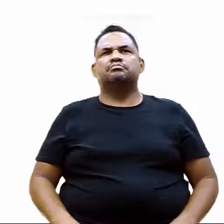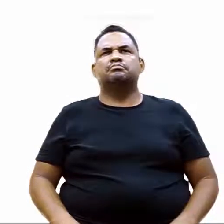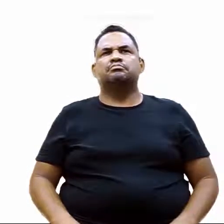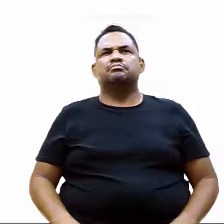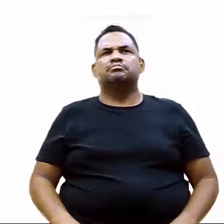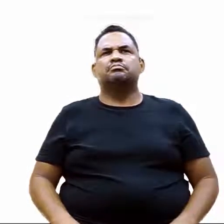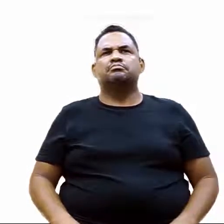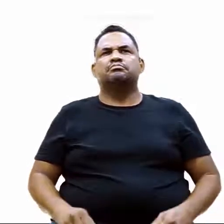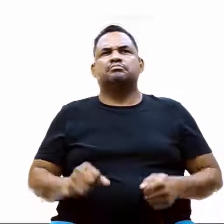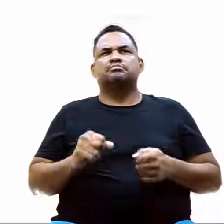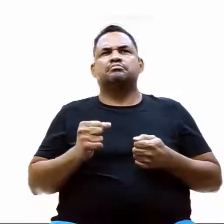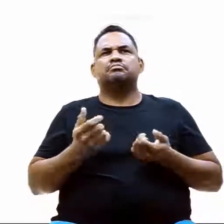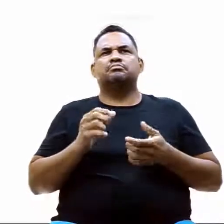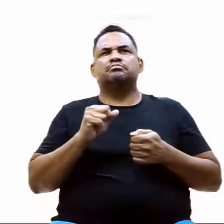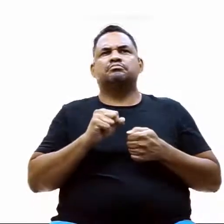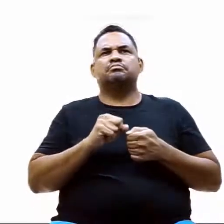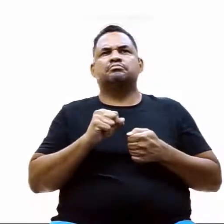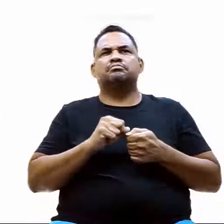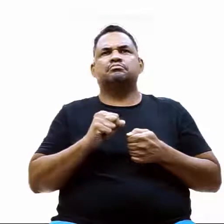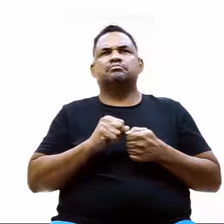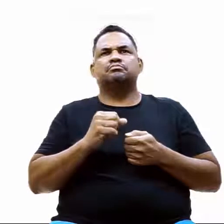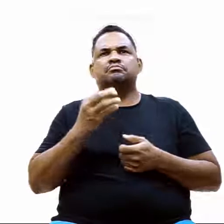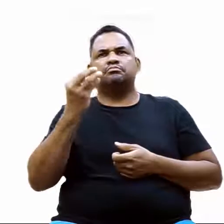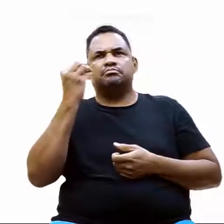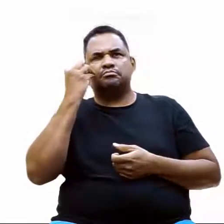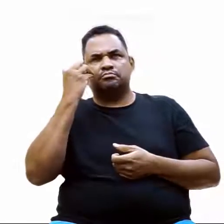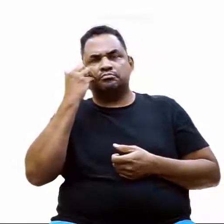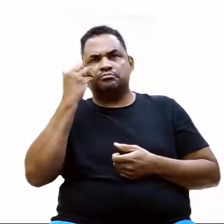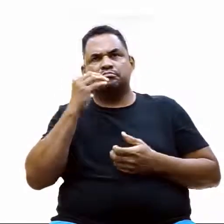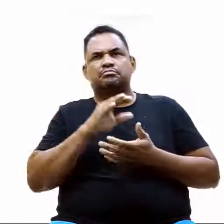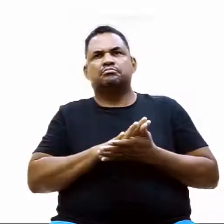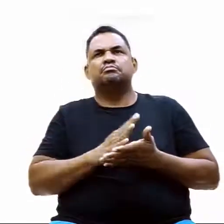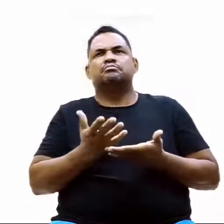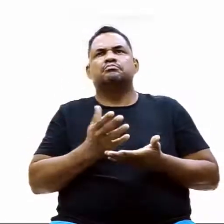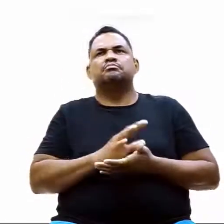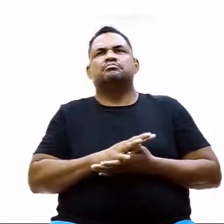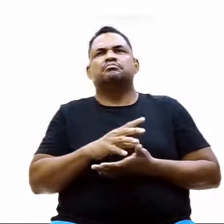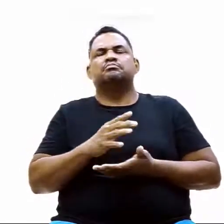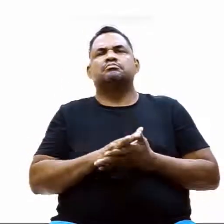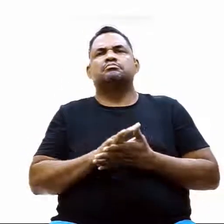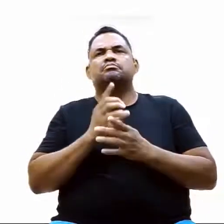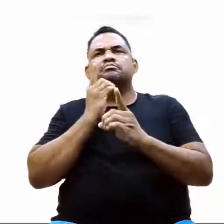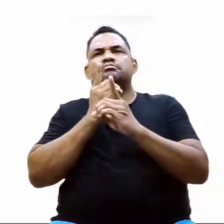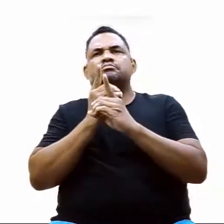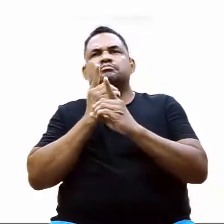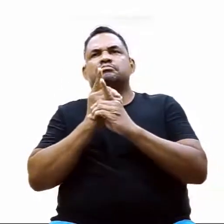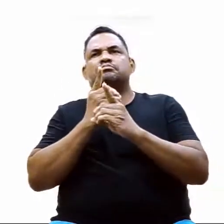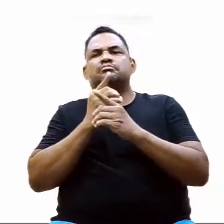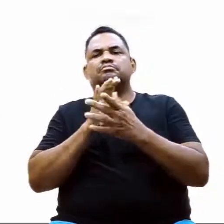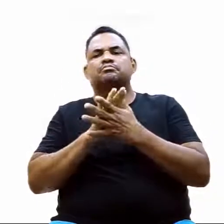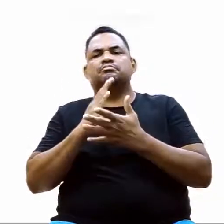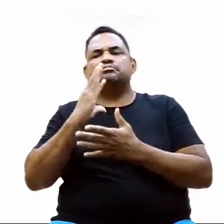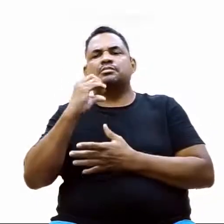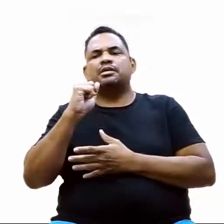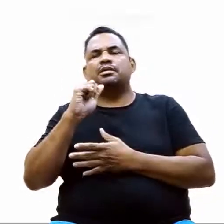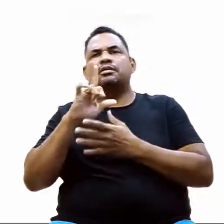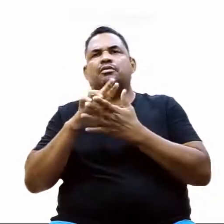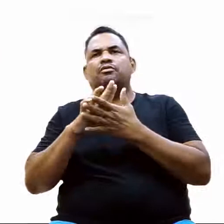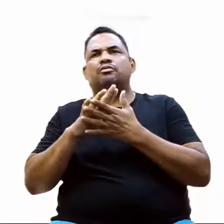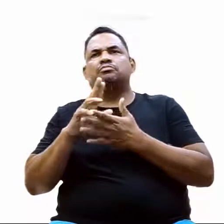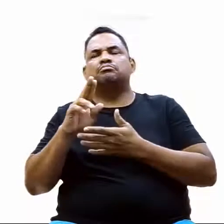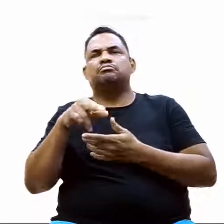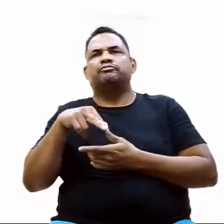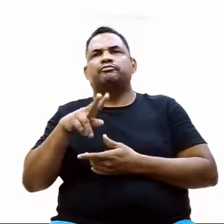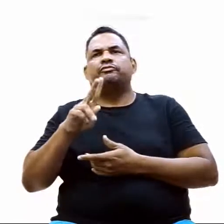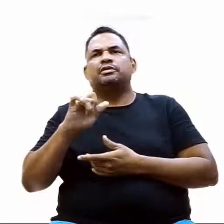foi realizado um experimento para a obtenção da calvagem,